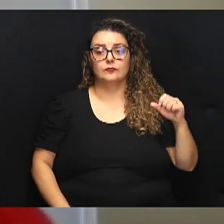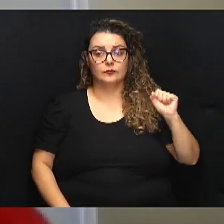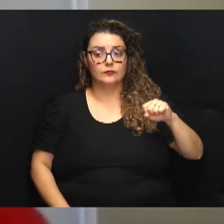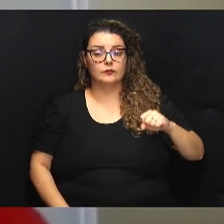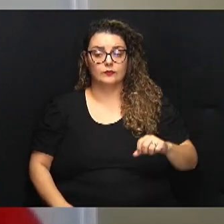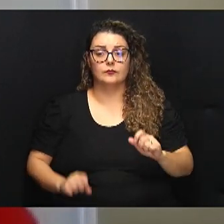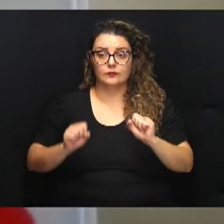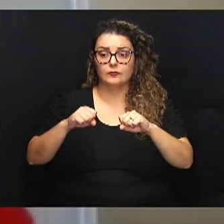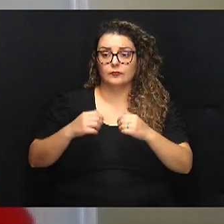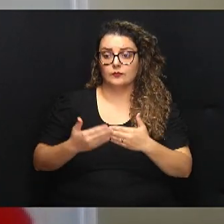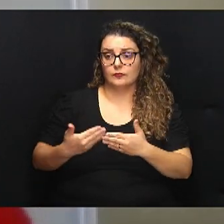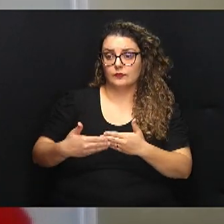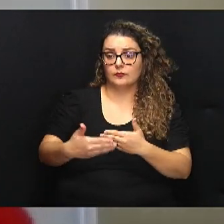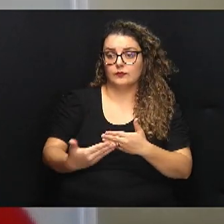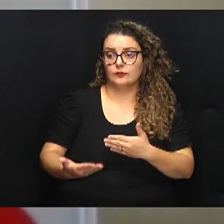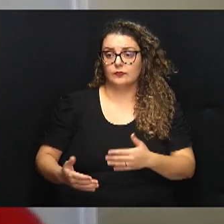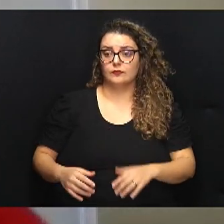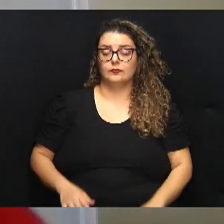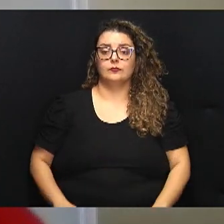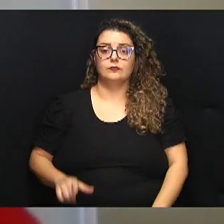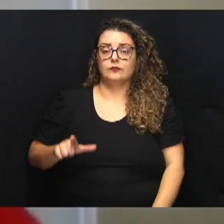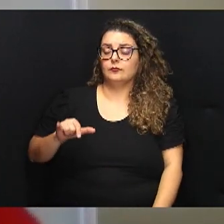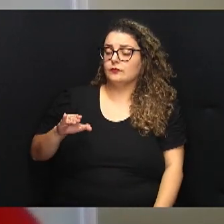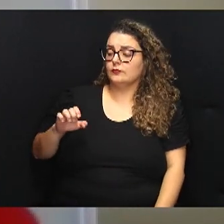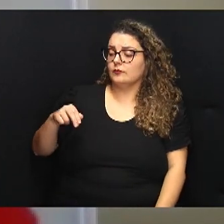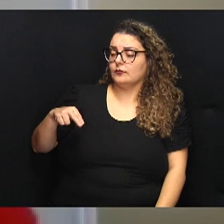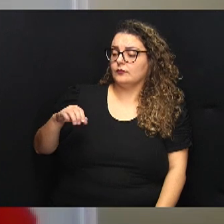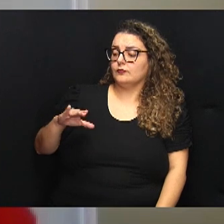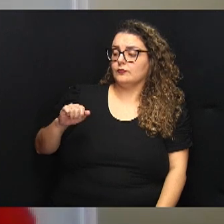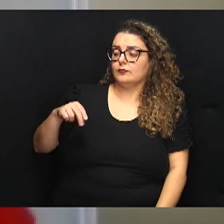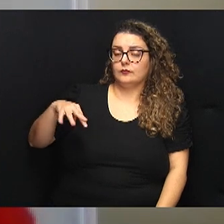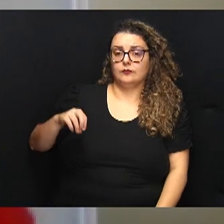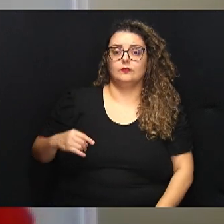Efetivamente nos processos de licenciamento, mediante